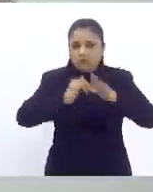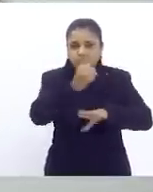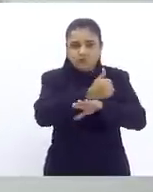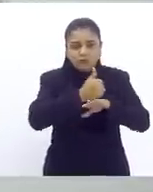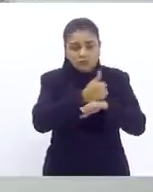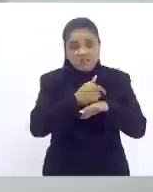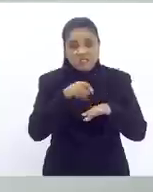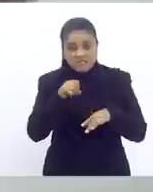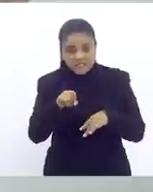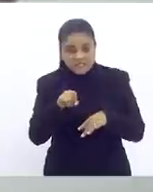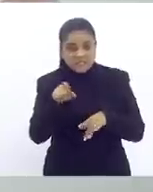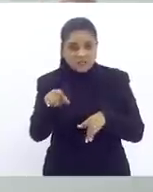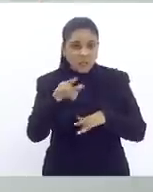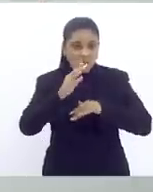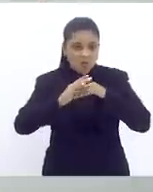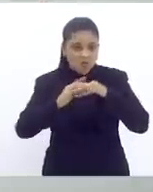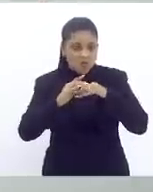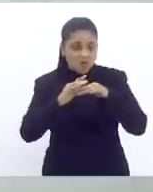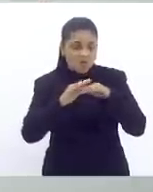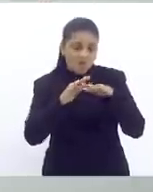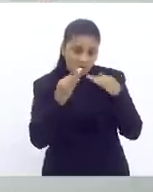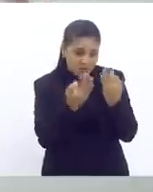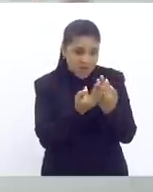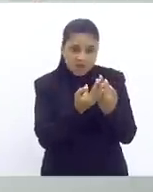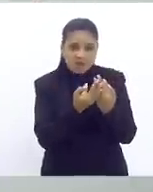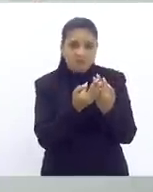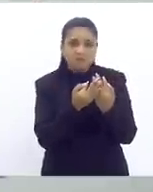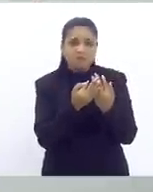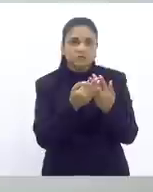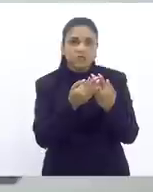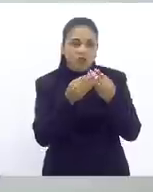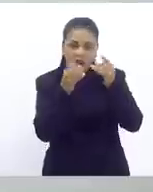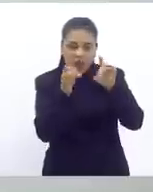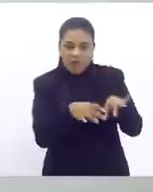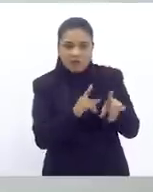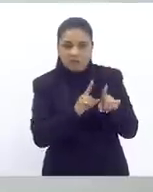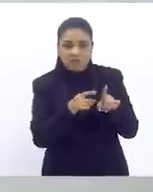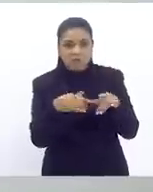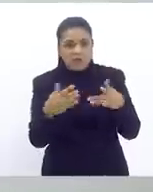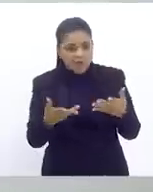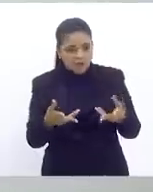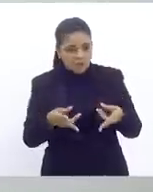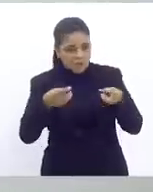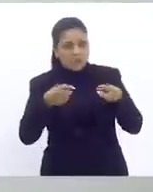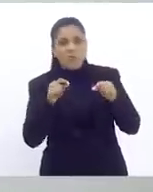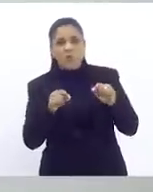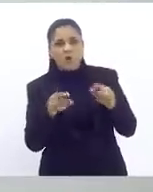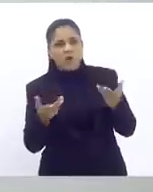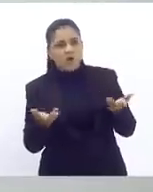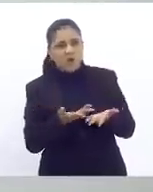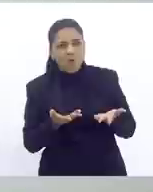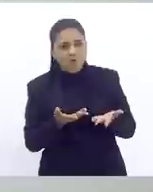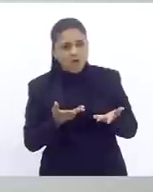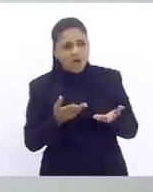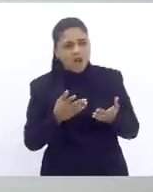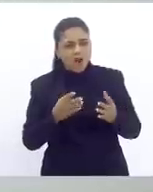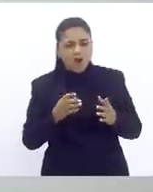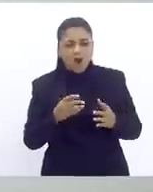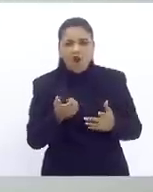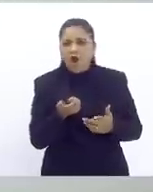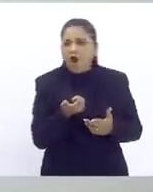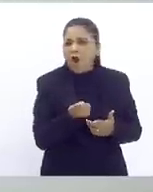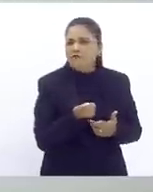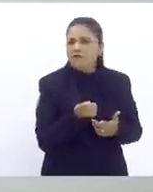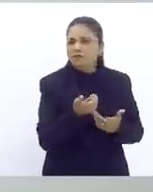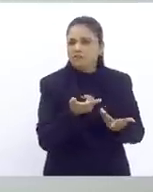vocês falecerem a sua família não estará desamparada e de repente a família está desamparada isso é de uma covardia